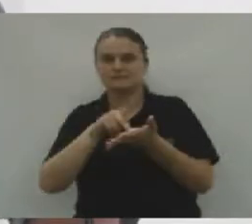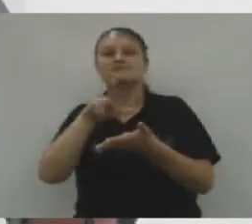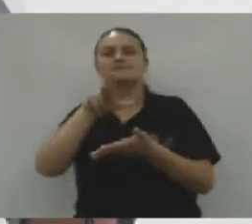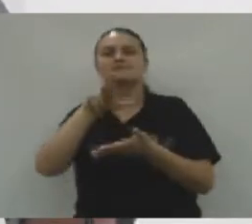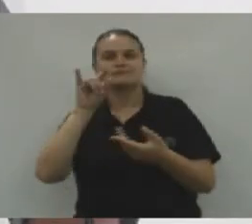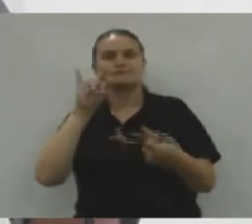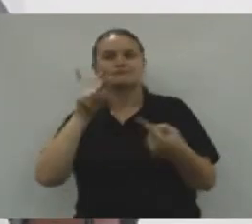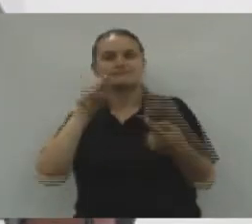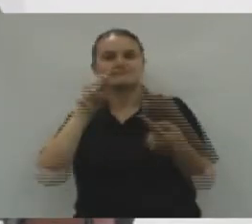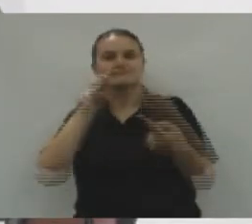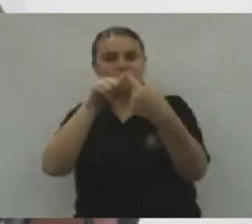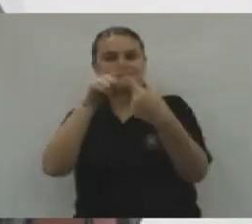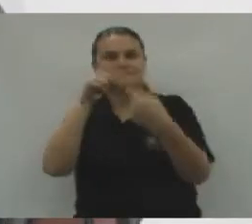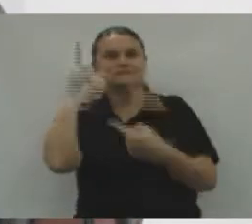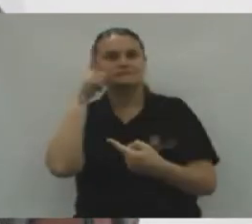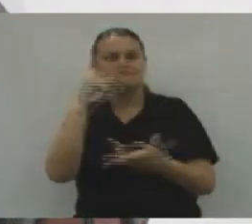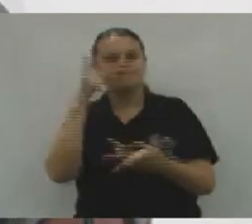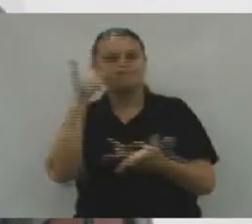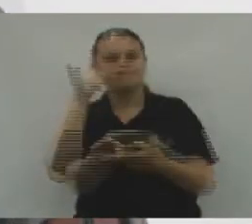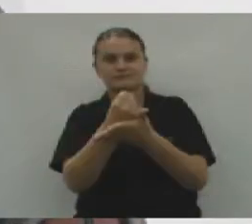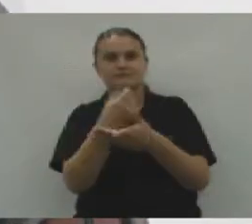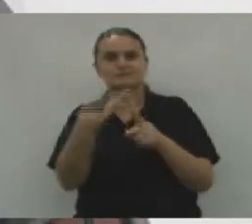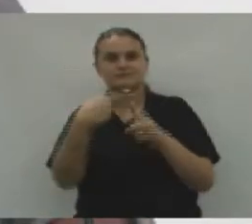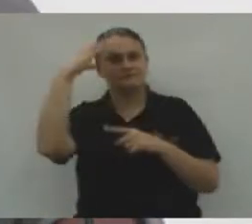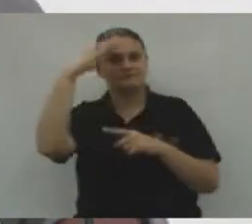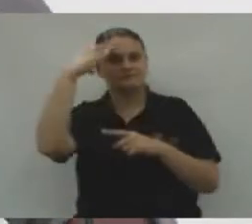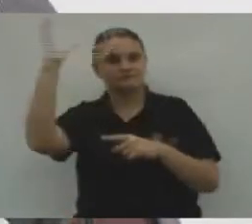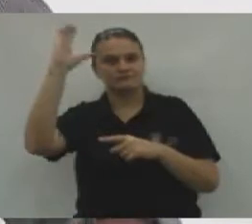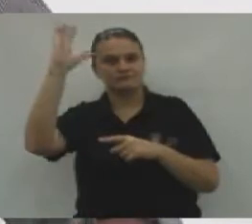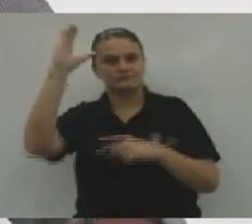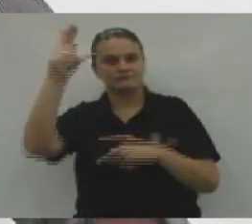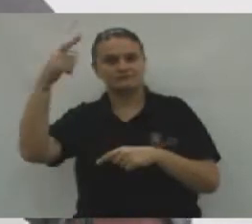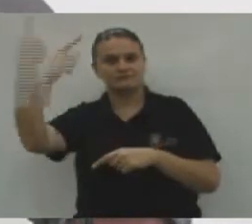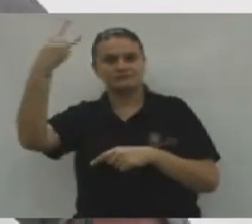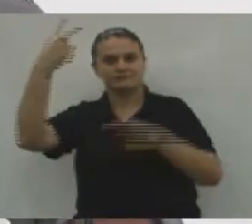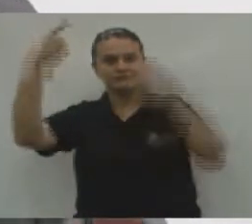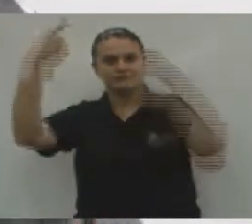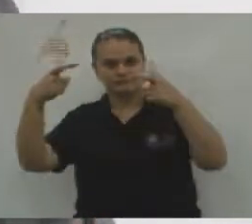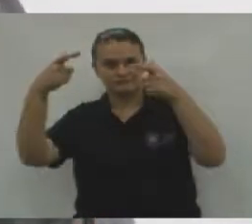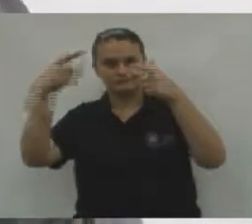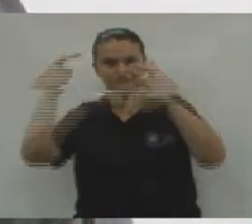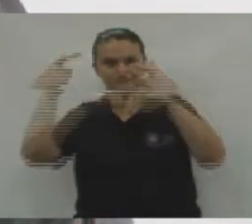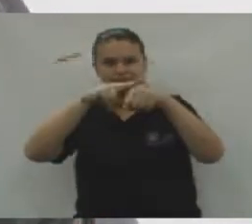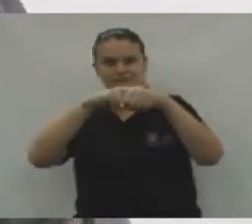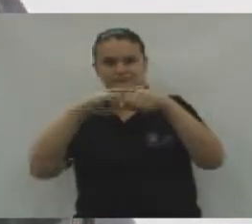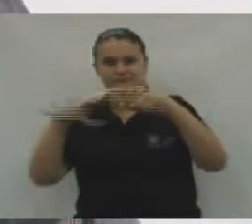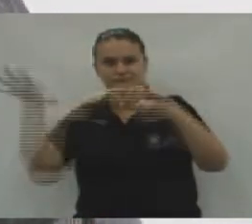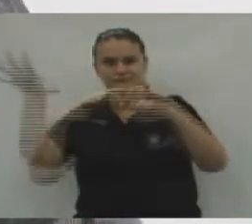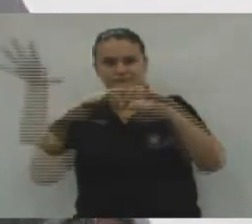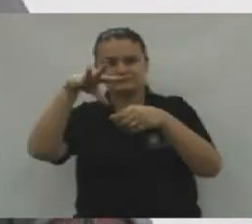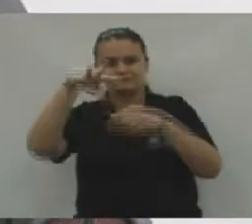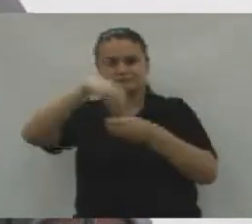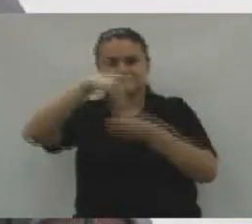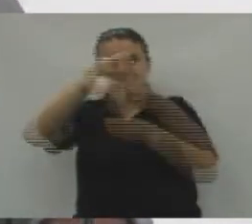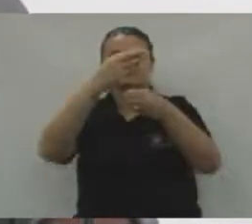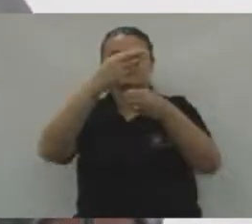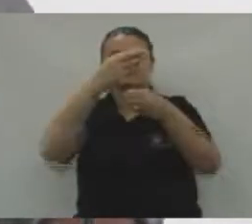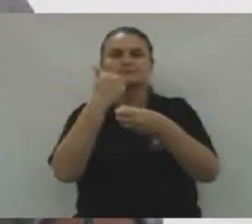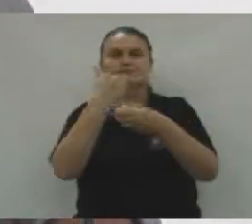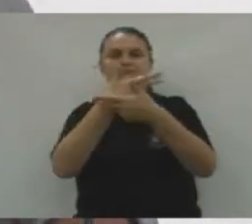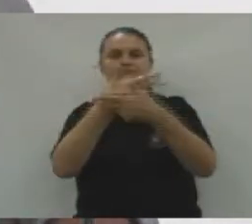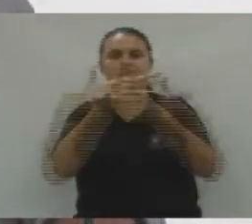aí. Porque a região de Curitiba, onde é o primeiro, a primeira região produtora de IHF, já está com seu